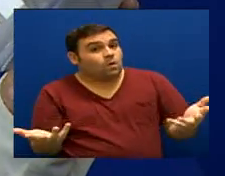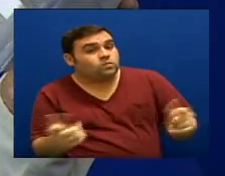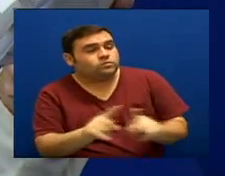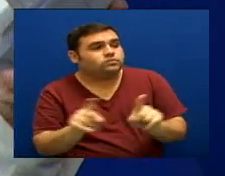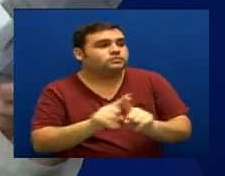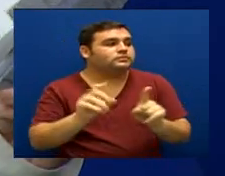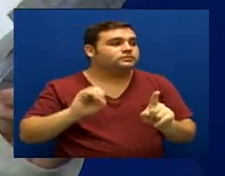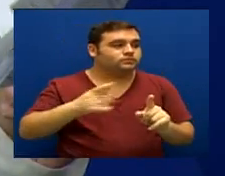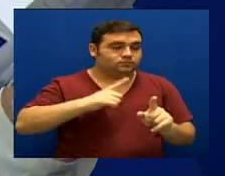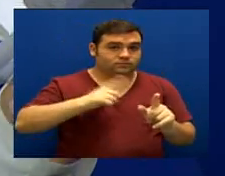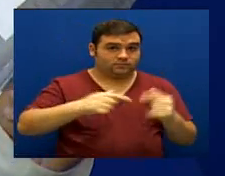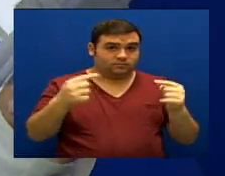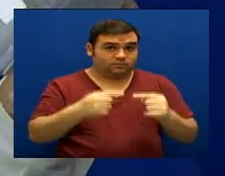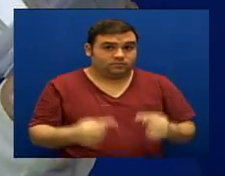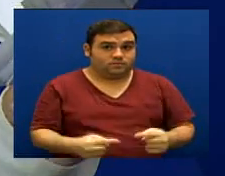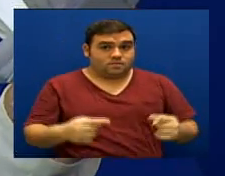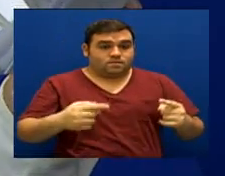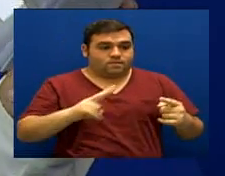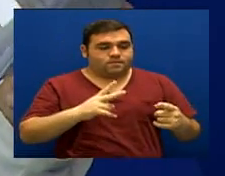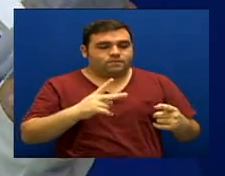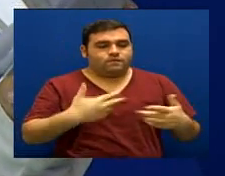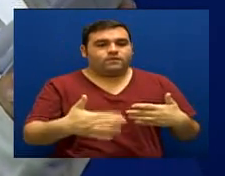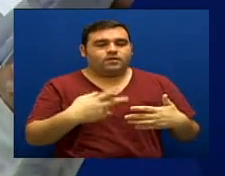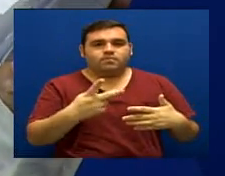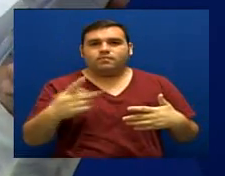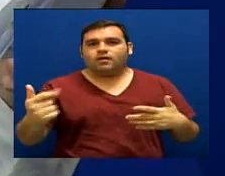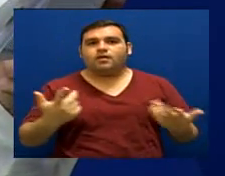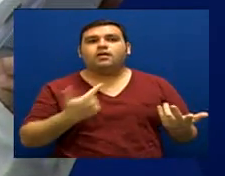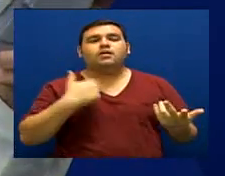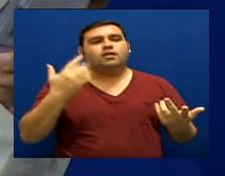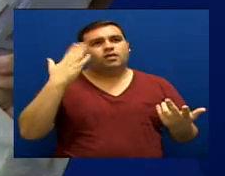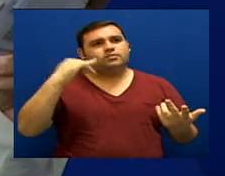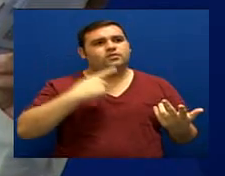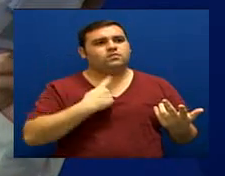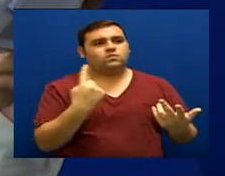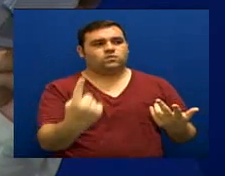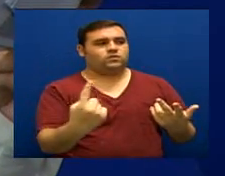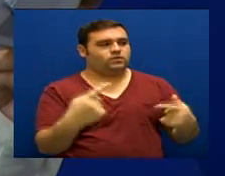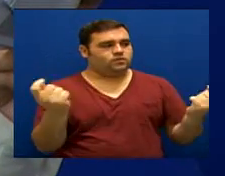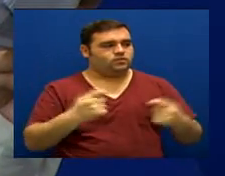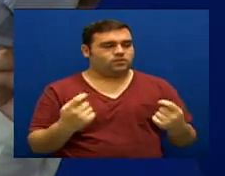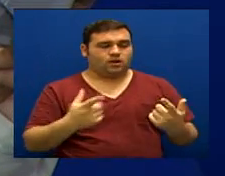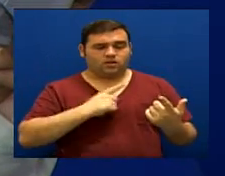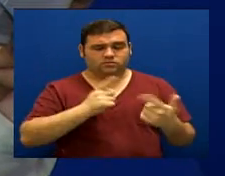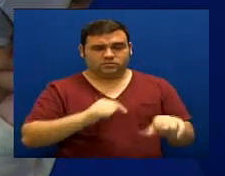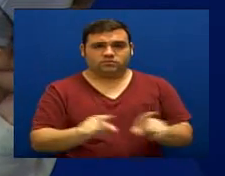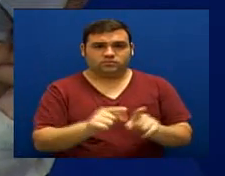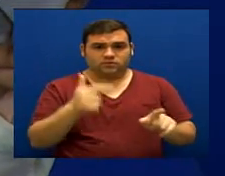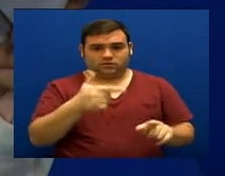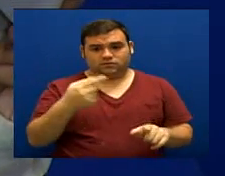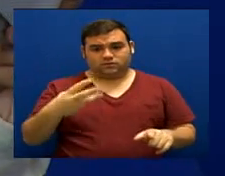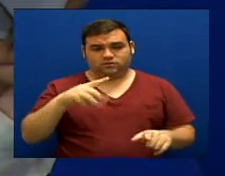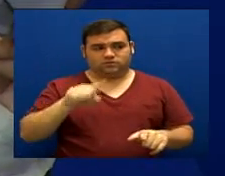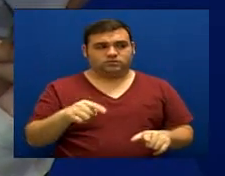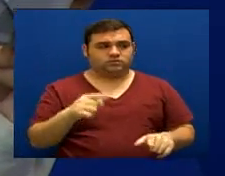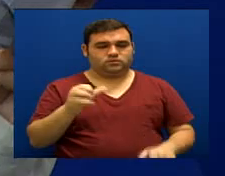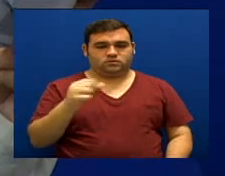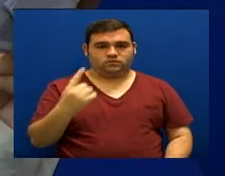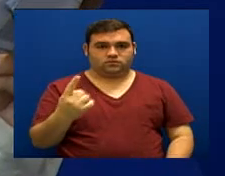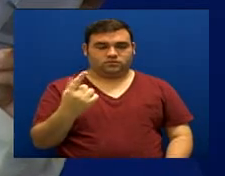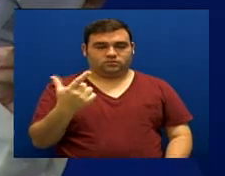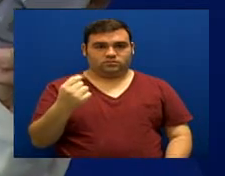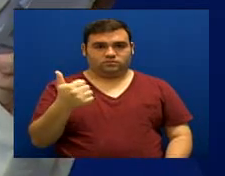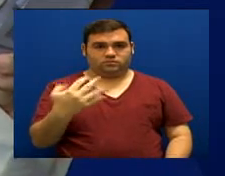ser pensado em algum pé o único que eu conheço que poderia ser pensado é o 2391 de